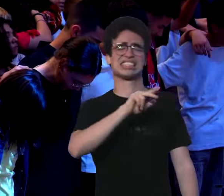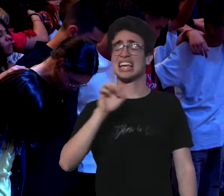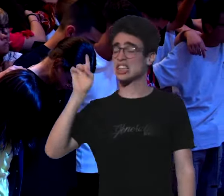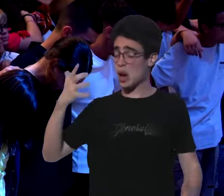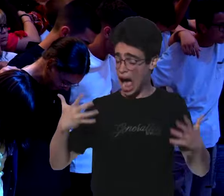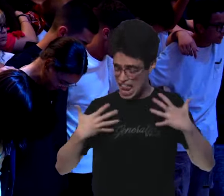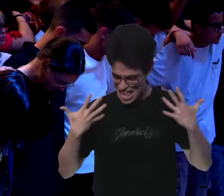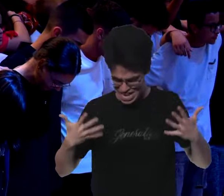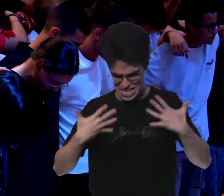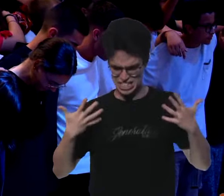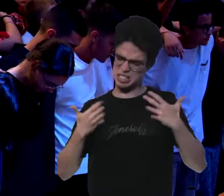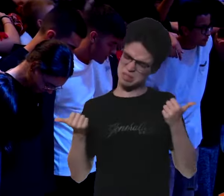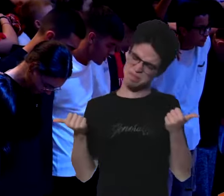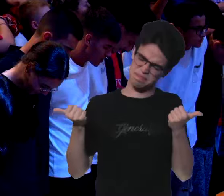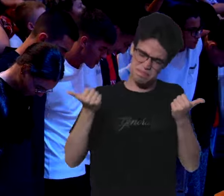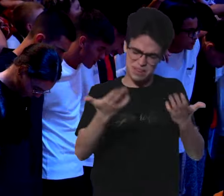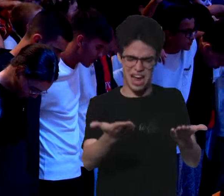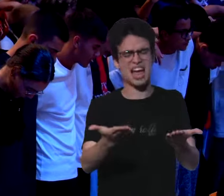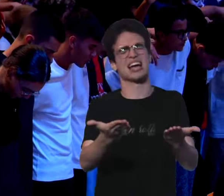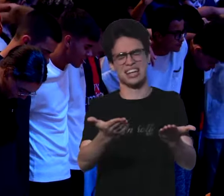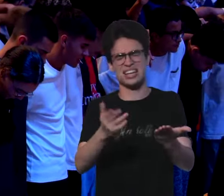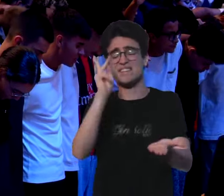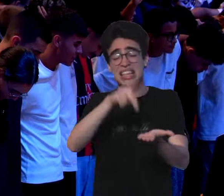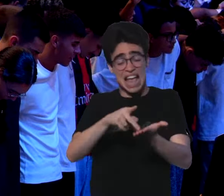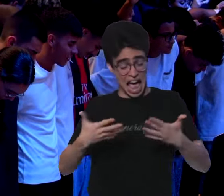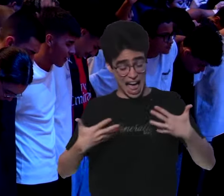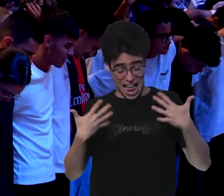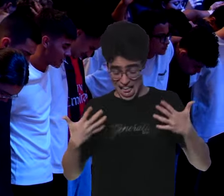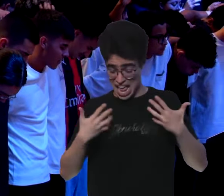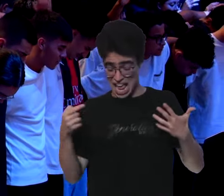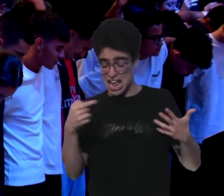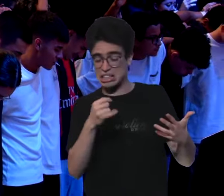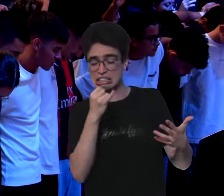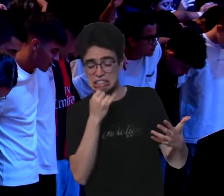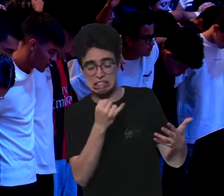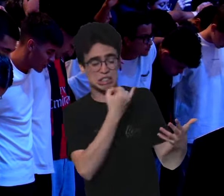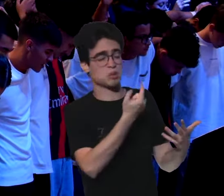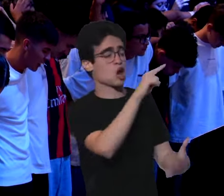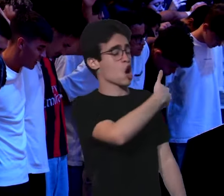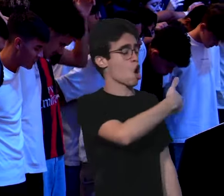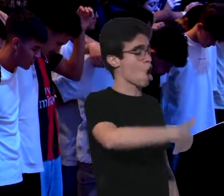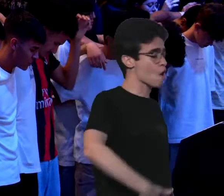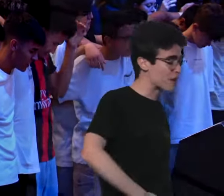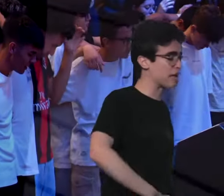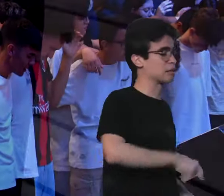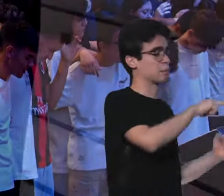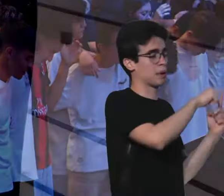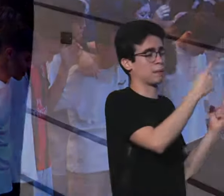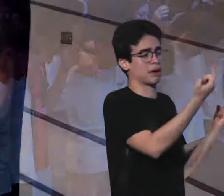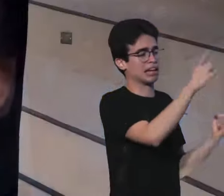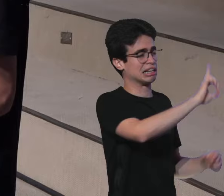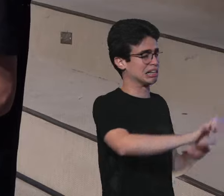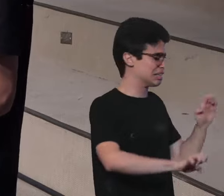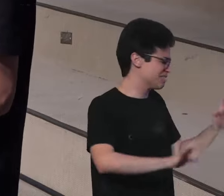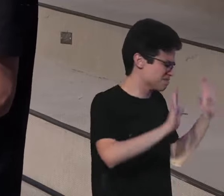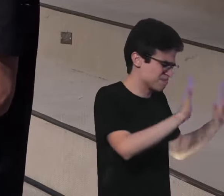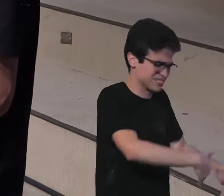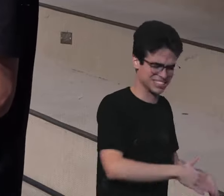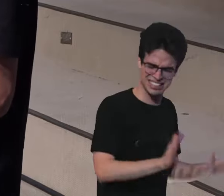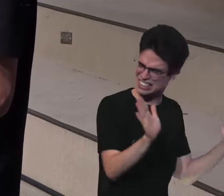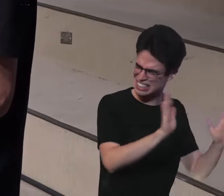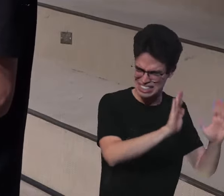alegria, uma alegria que não tem a ver se o governante A ou B está no poder, uma